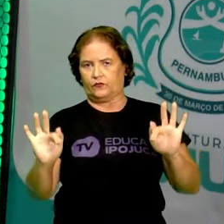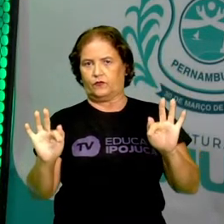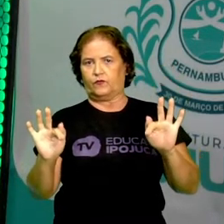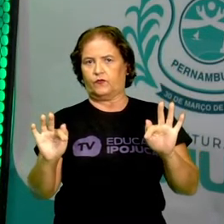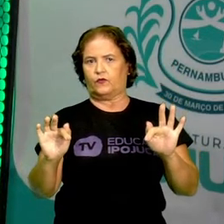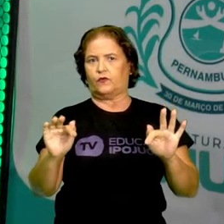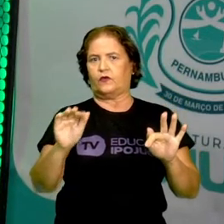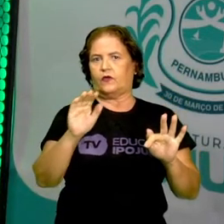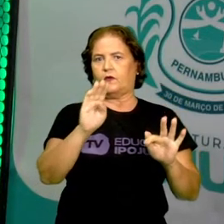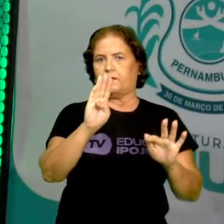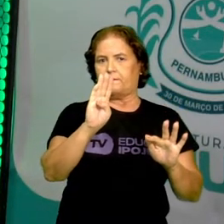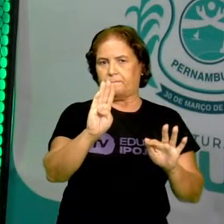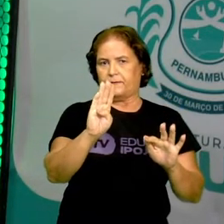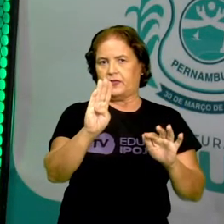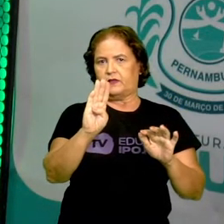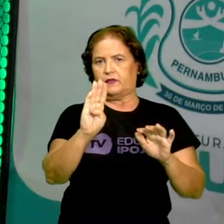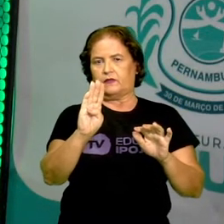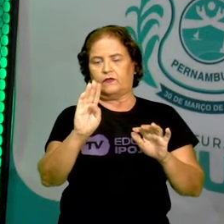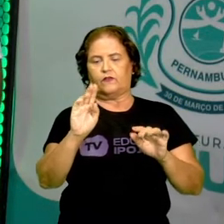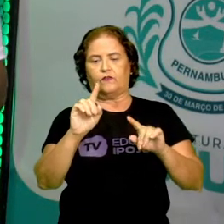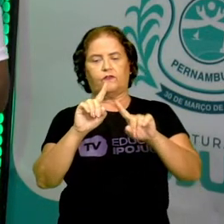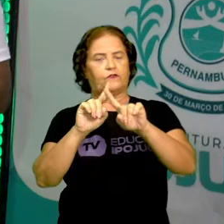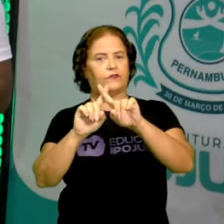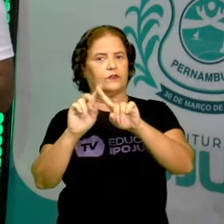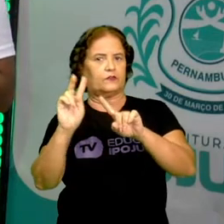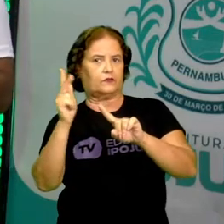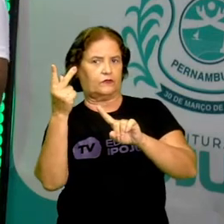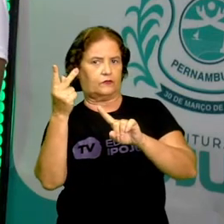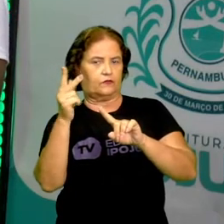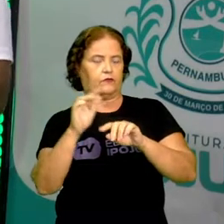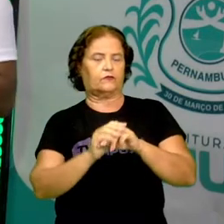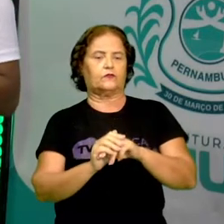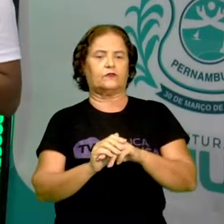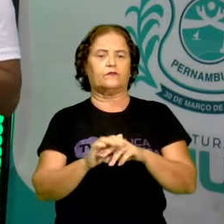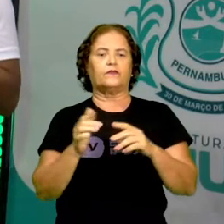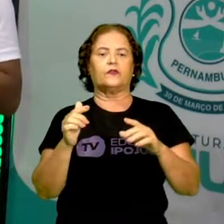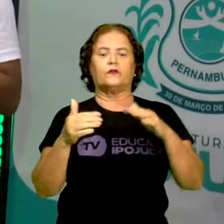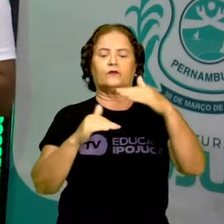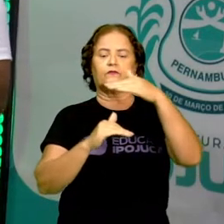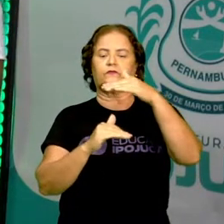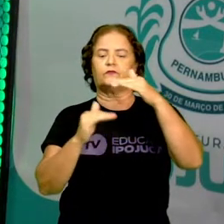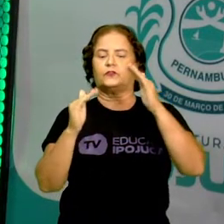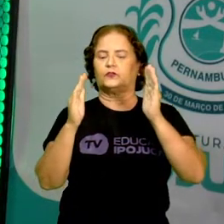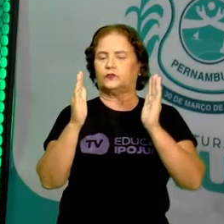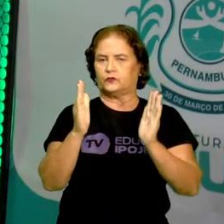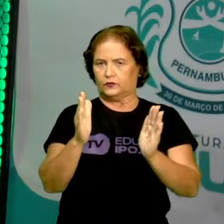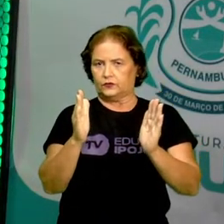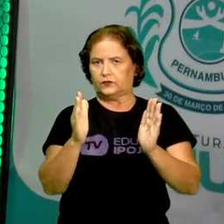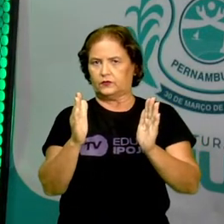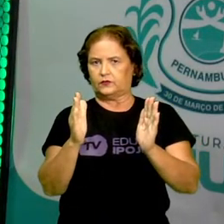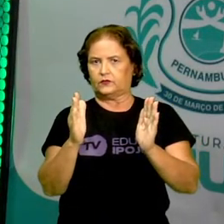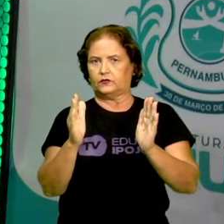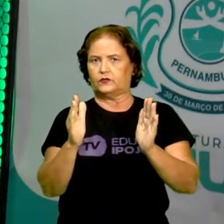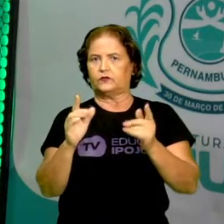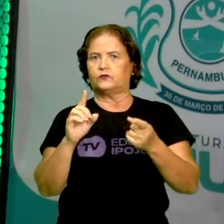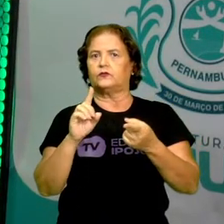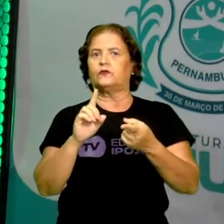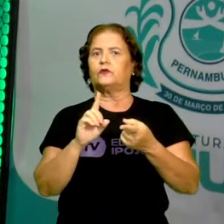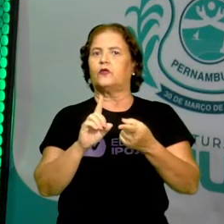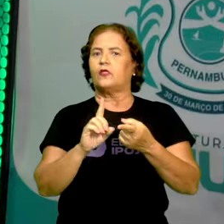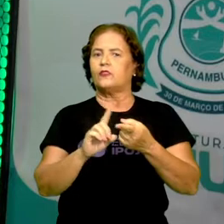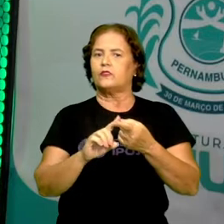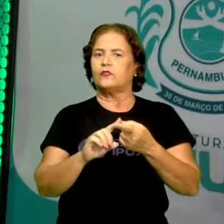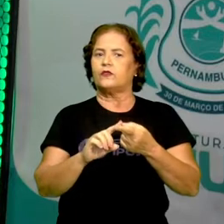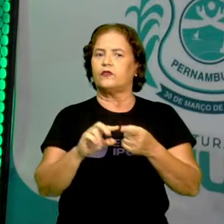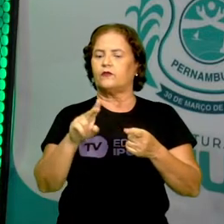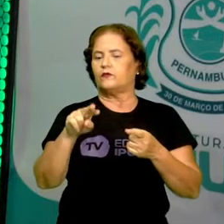base vezes altura. O quadrado, como nós já vimos, todos os lados do quadrado têm a mesma